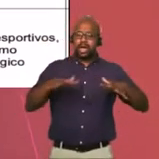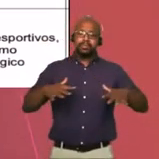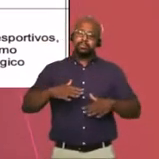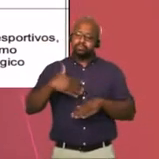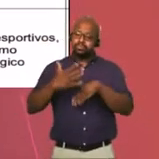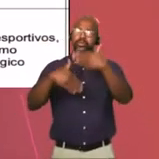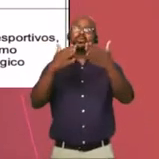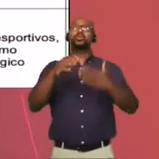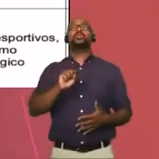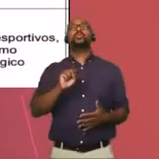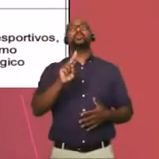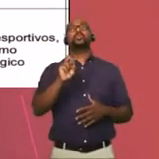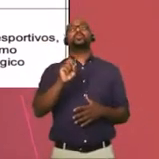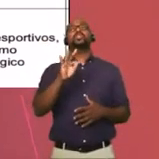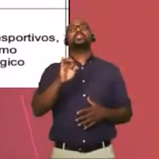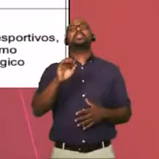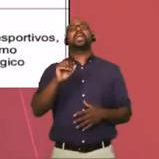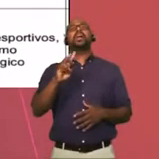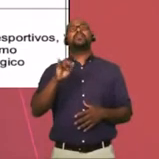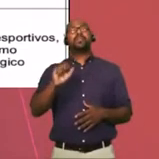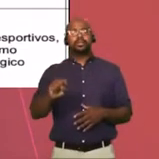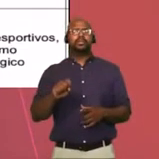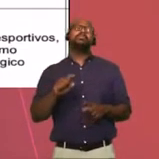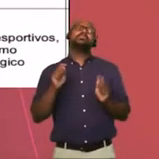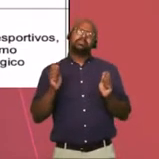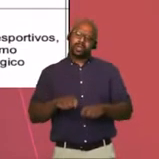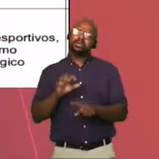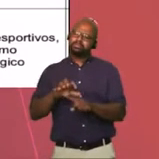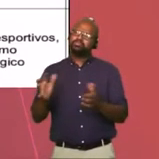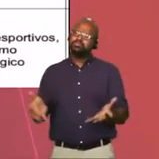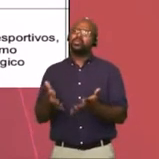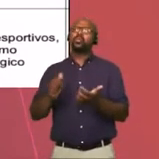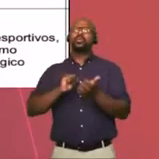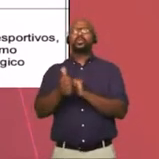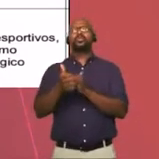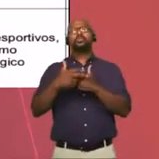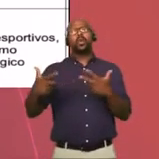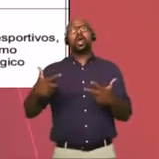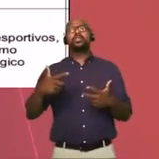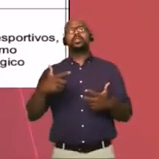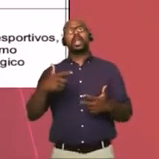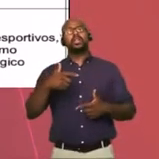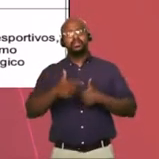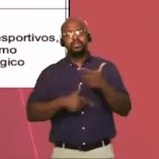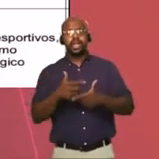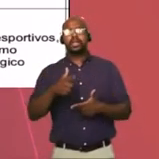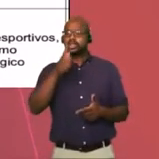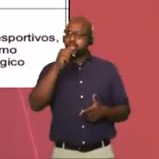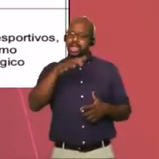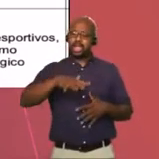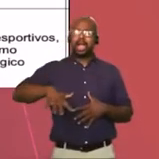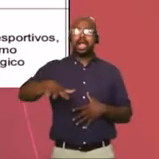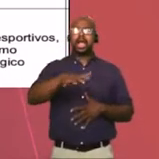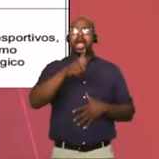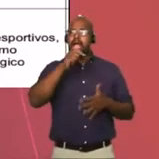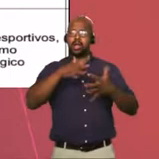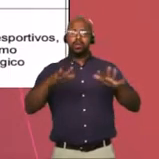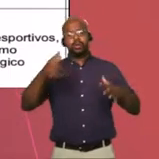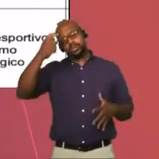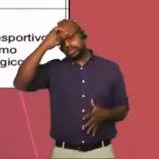momentos sustentável nós podemos incentivar isso com os Esportes e Atividades aquáticas como forma de